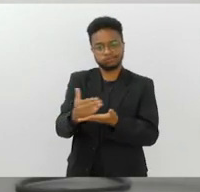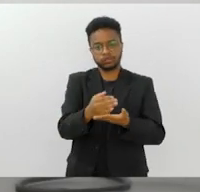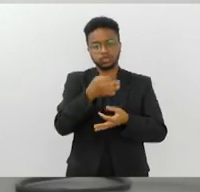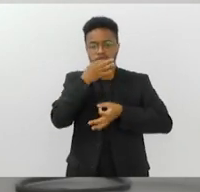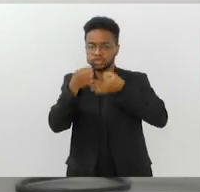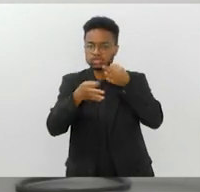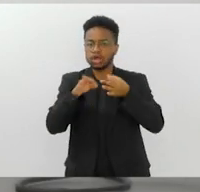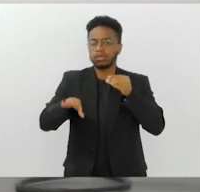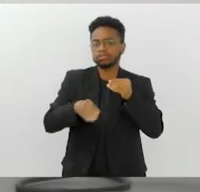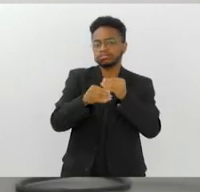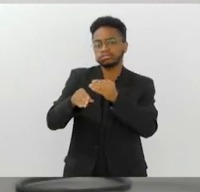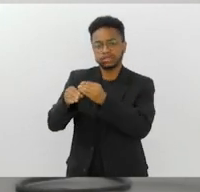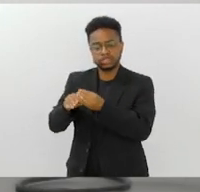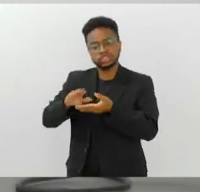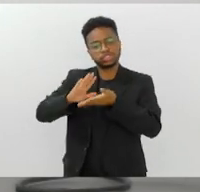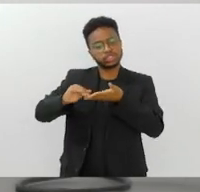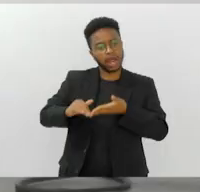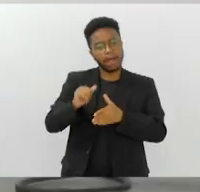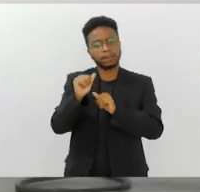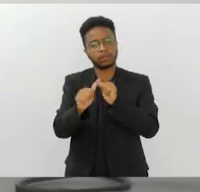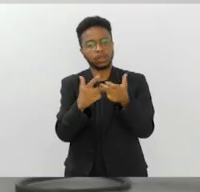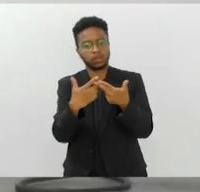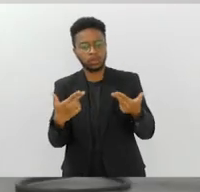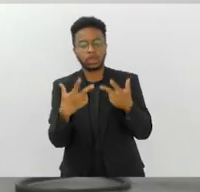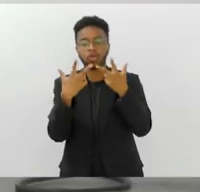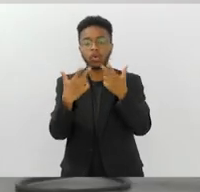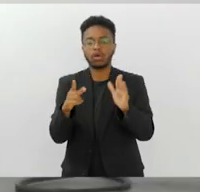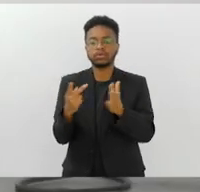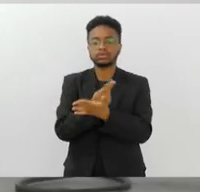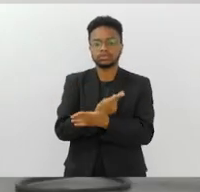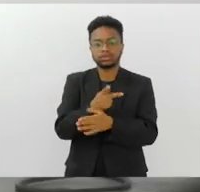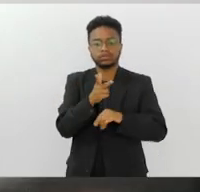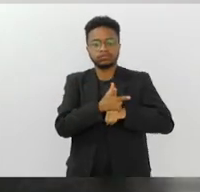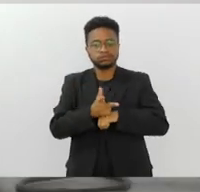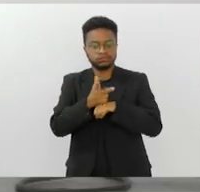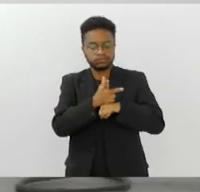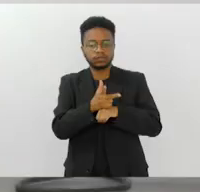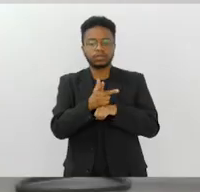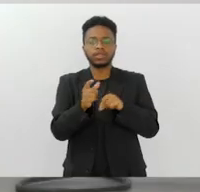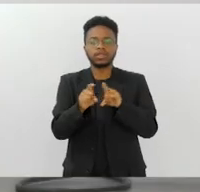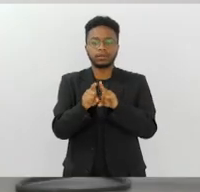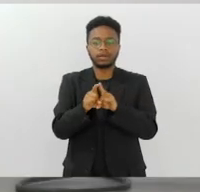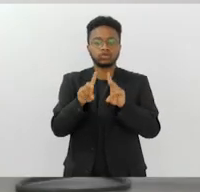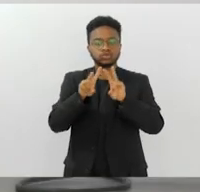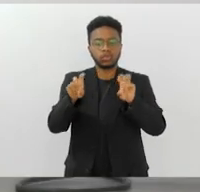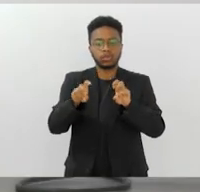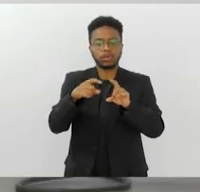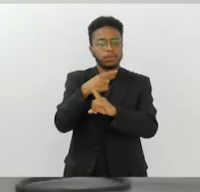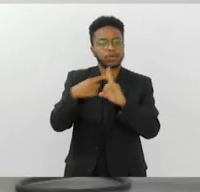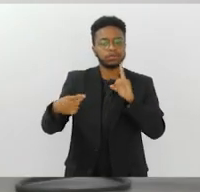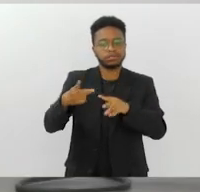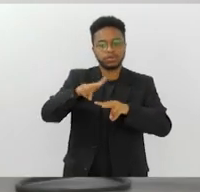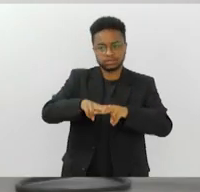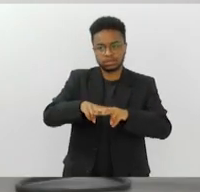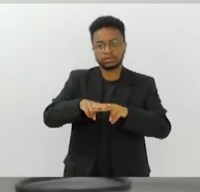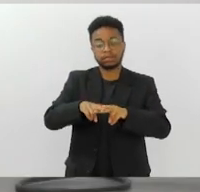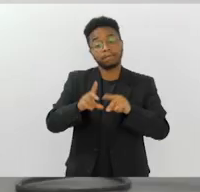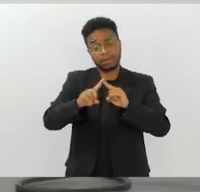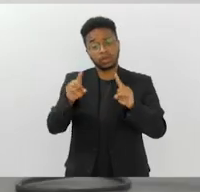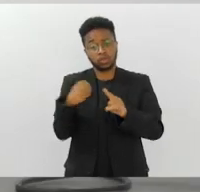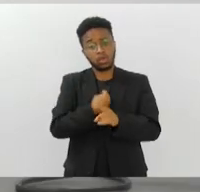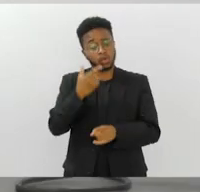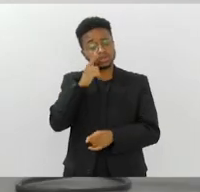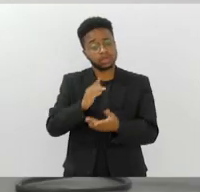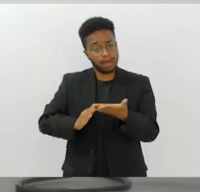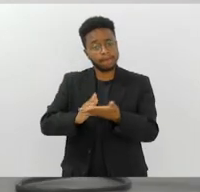mesma coisa que a gente fez com a questão das câmeras nos uniformes e conv vedar a prisão por ré reconhecimento e vamos aprovar e vai